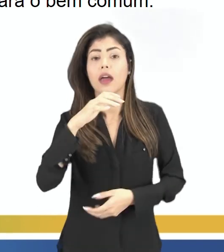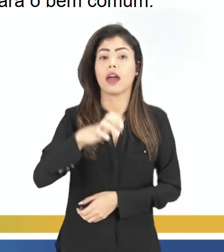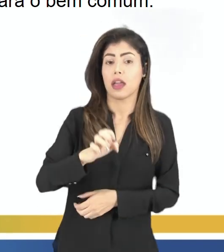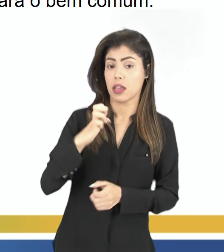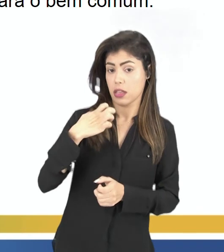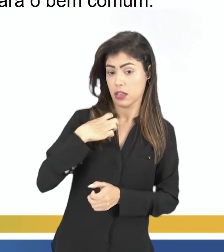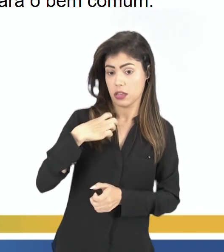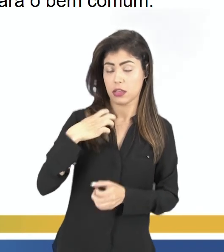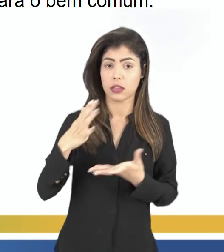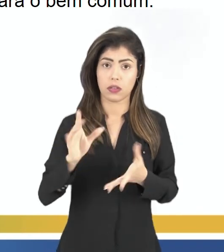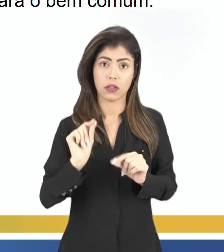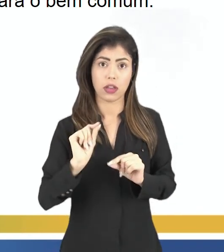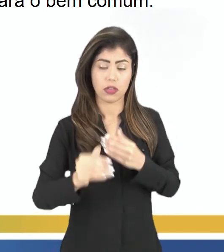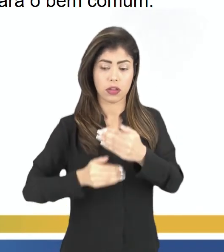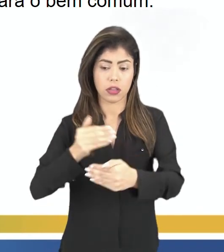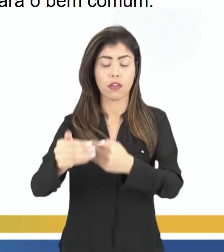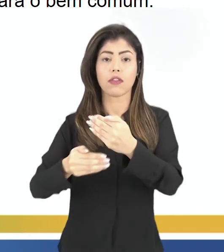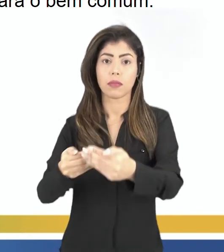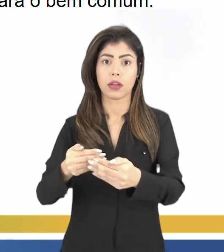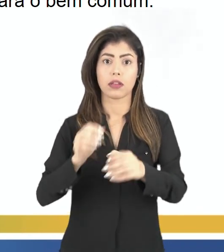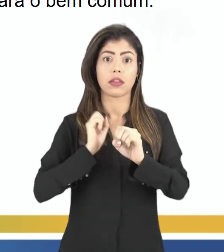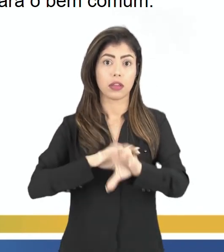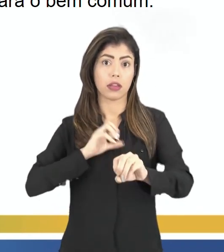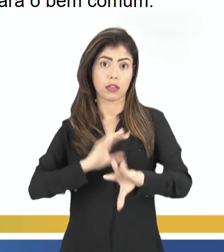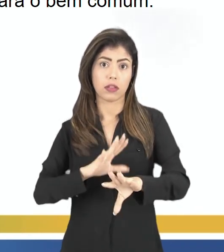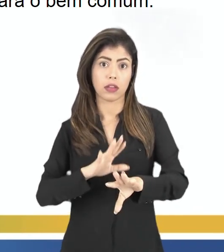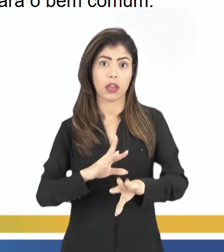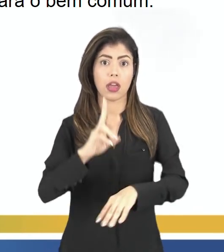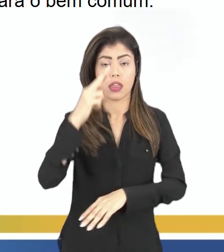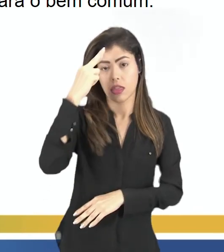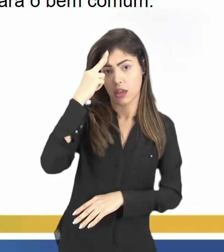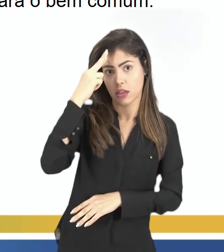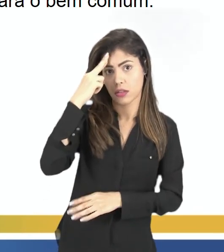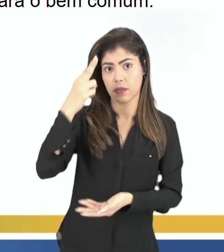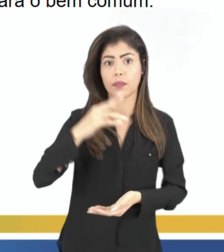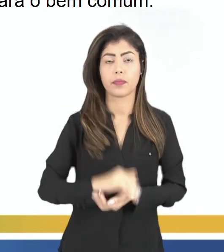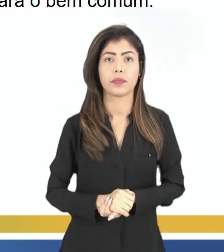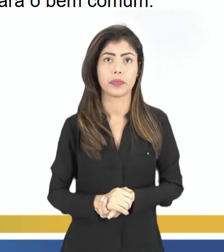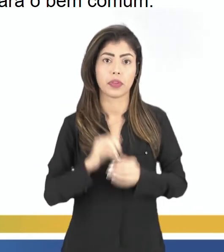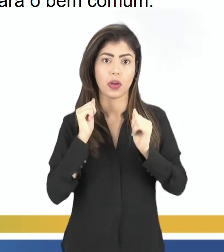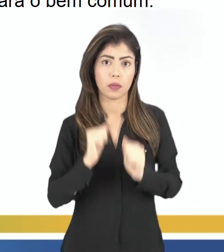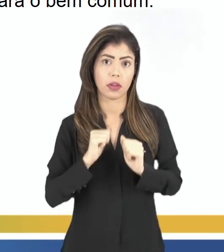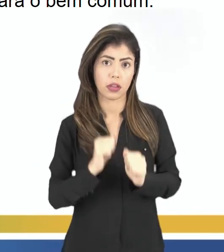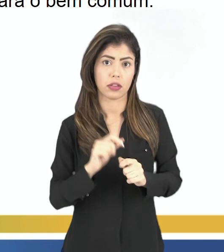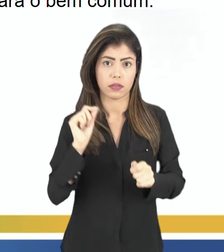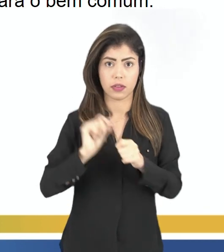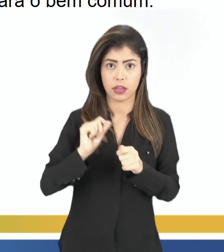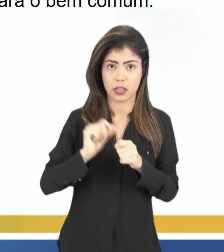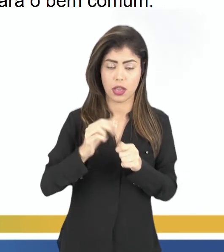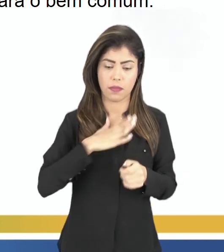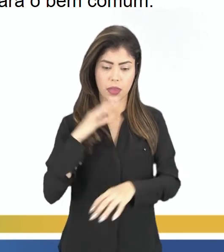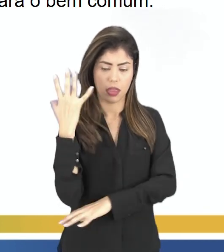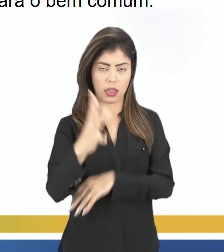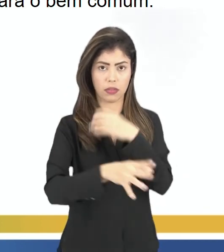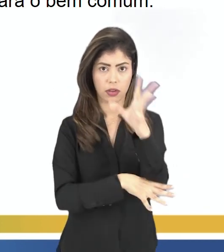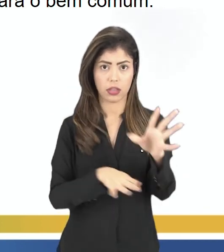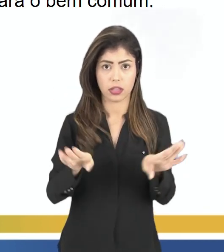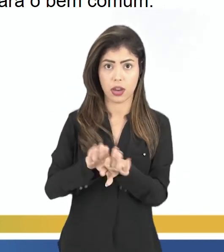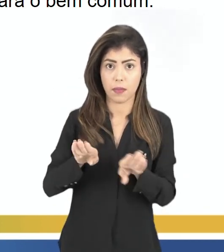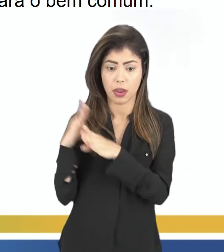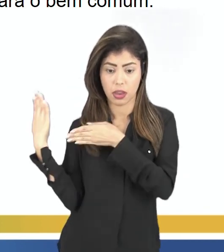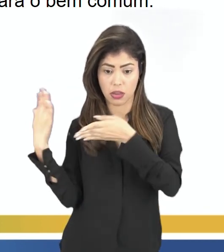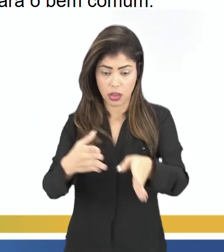aristotélica, por meio do desenvolvimento da educação e da razão, eu posso realizar a minha natureza, que é racional, e